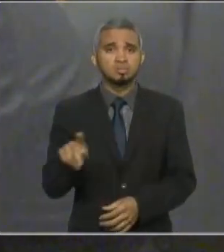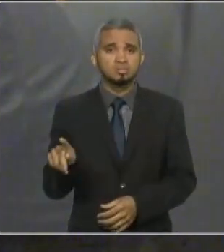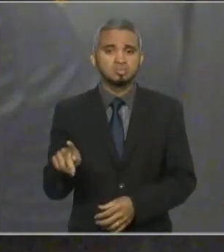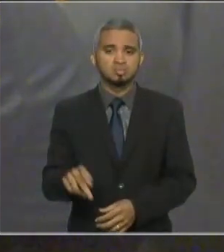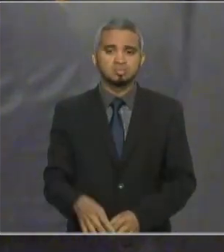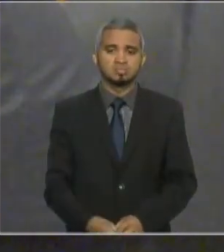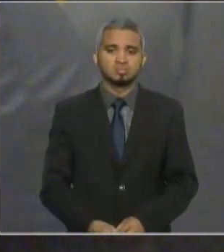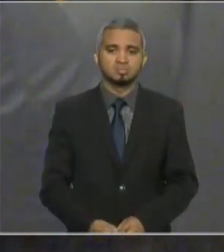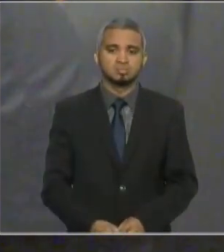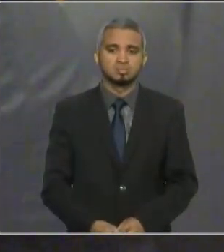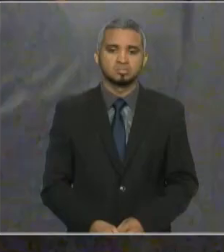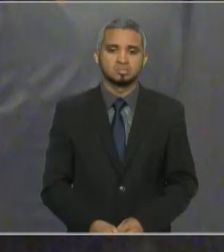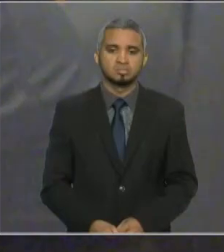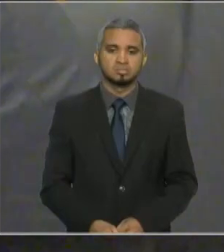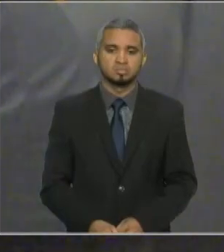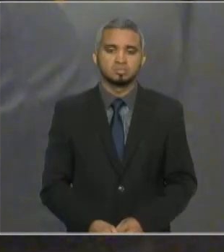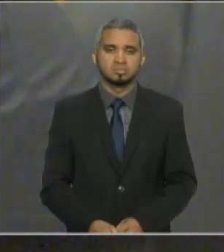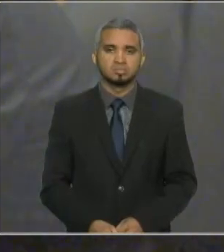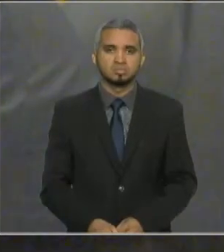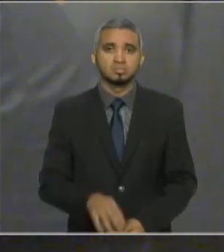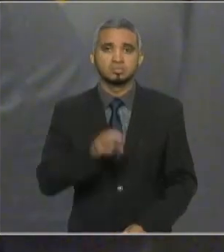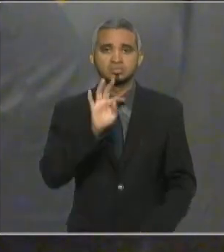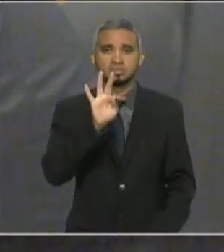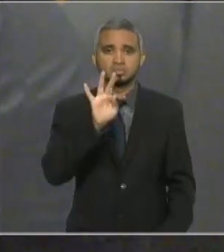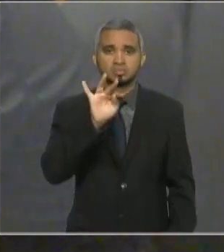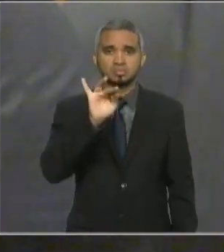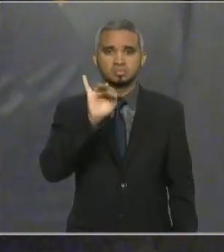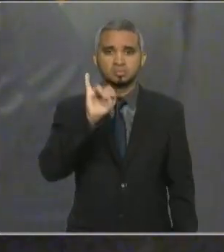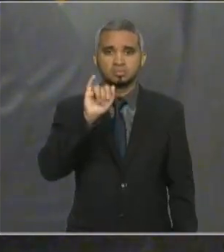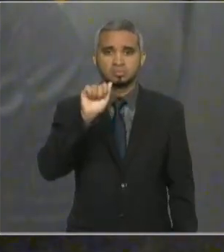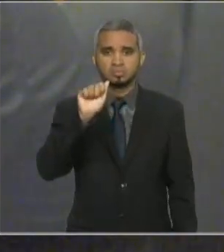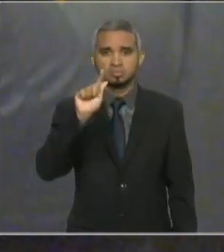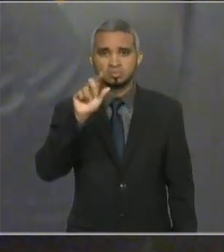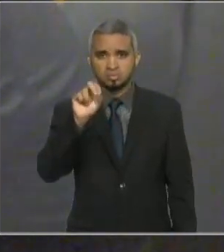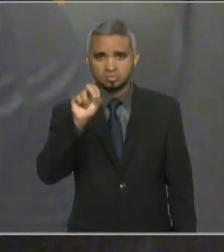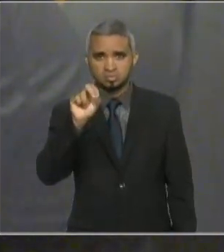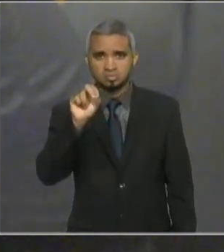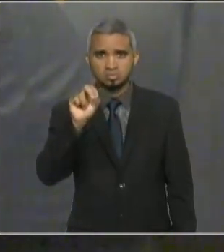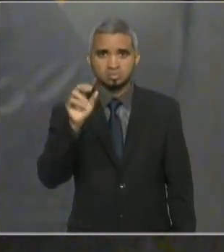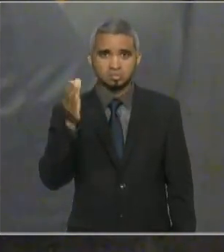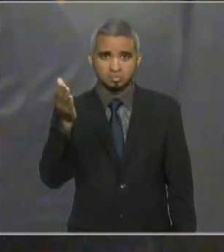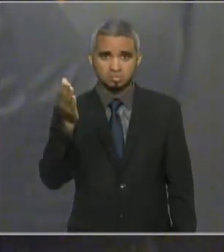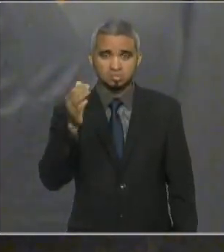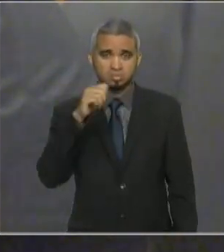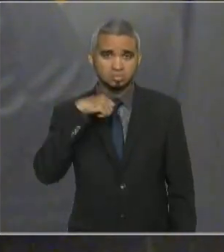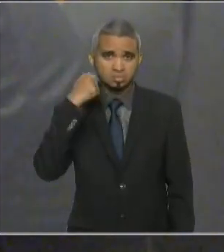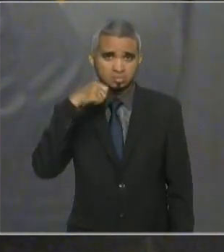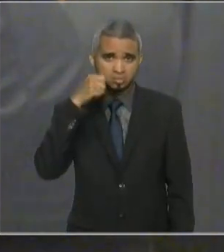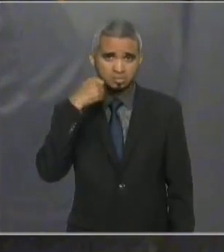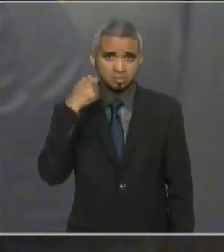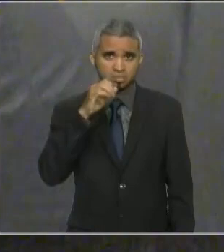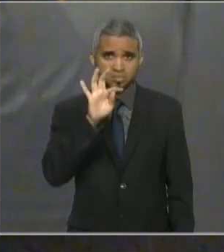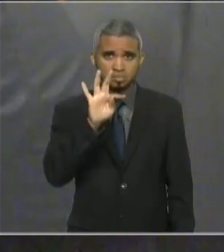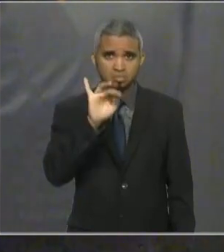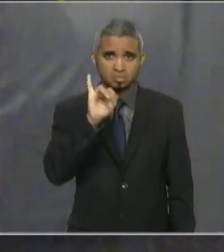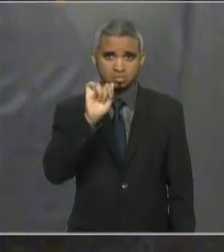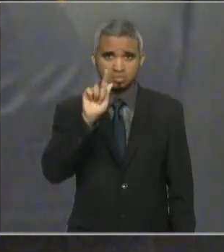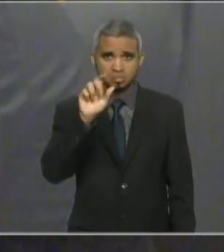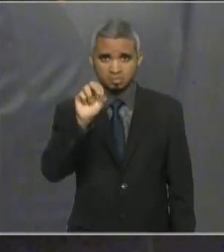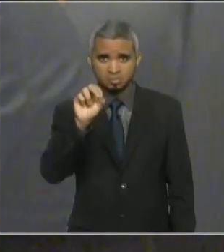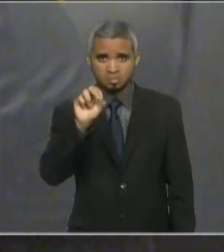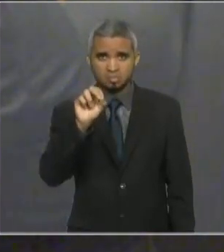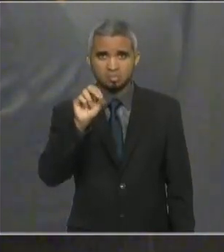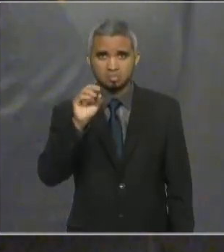presidente, o doutor Tiago Brantes.